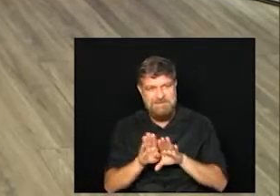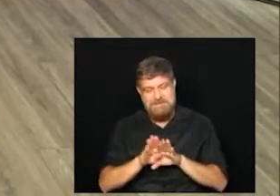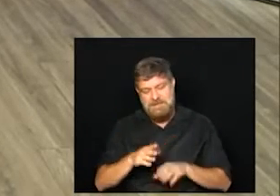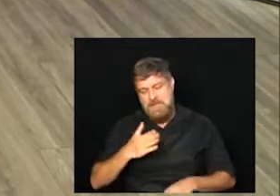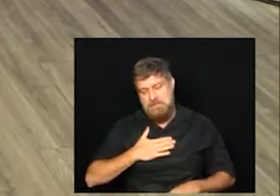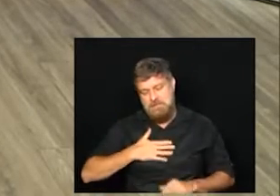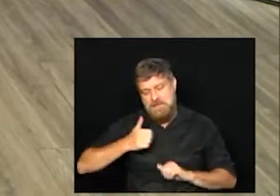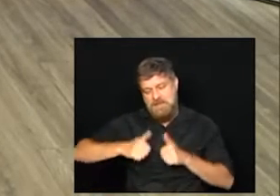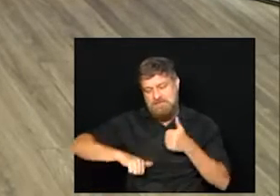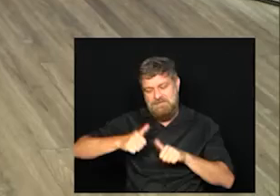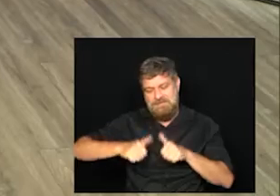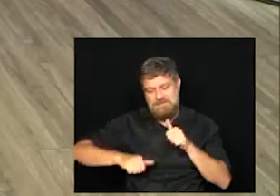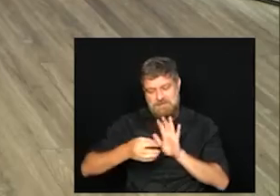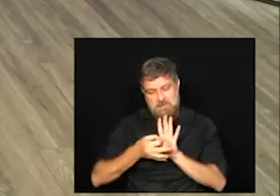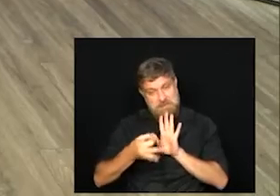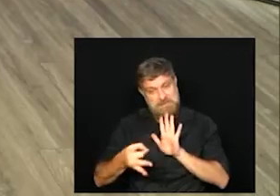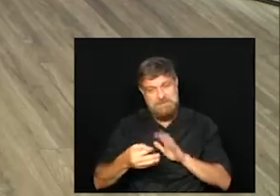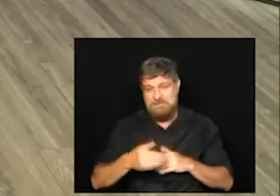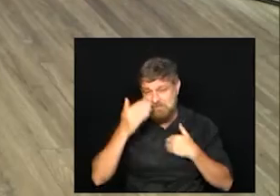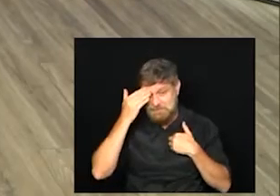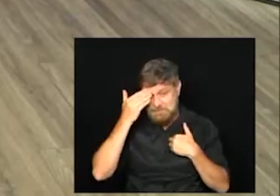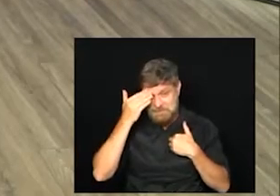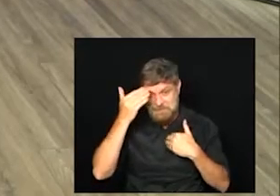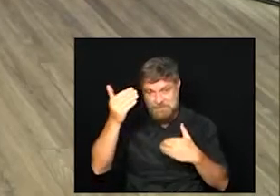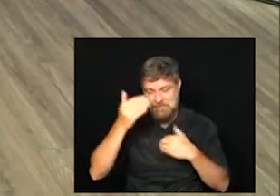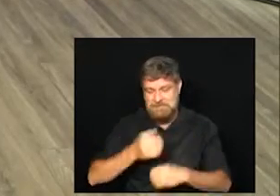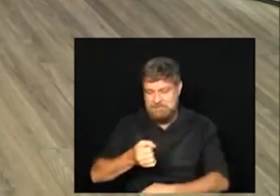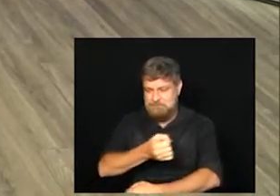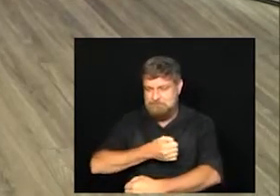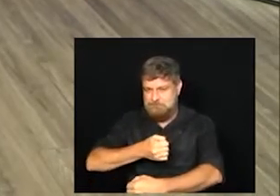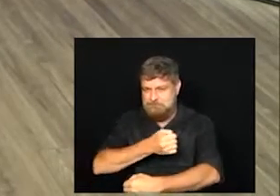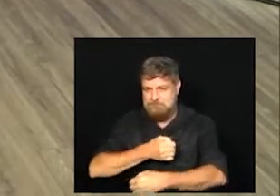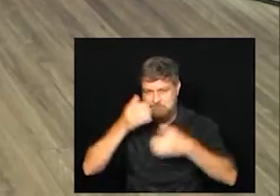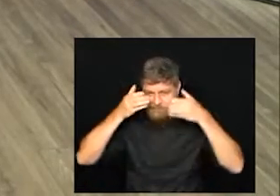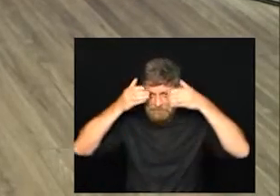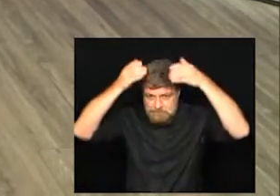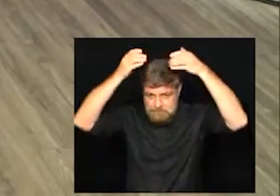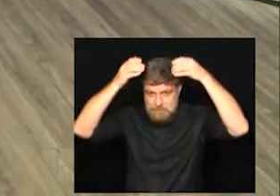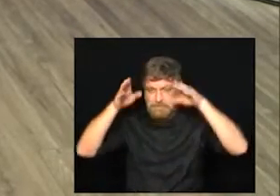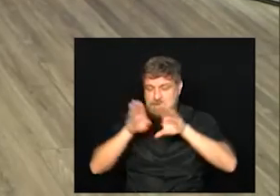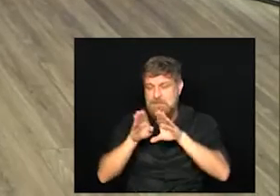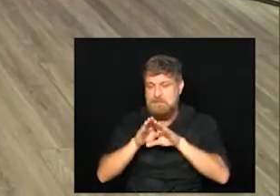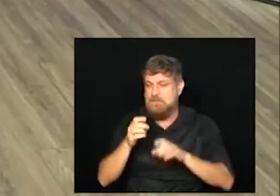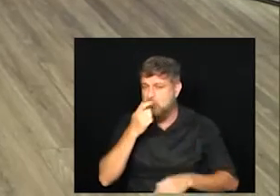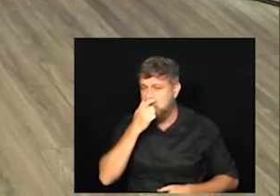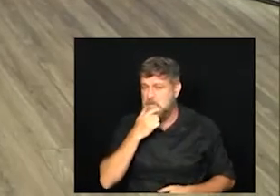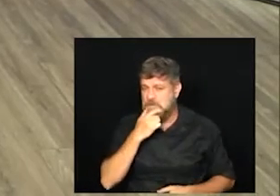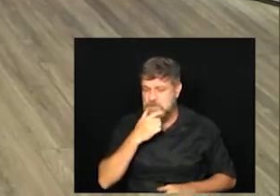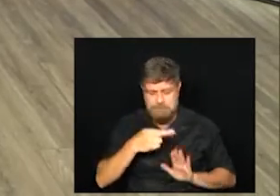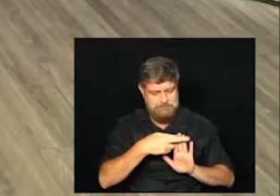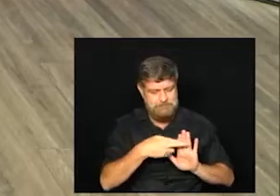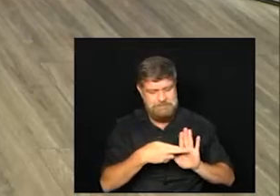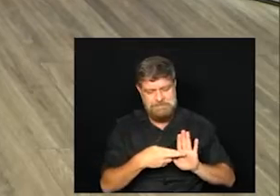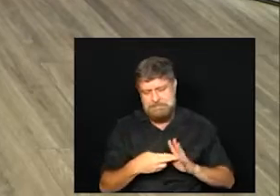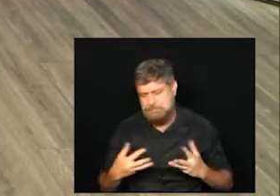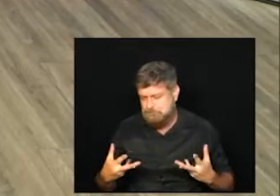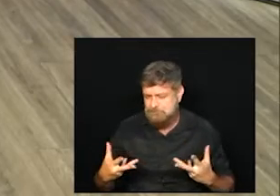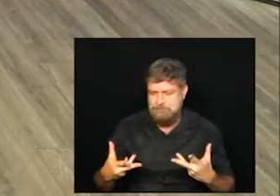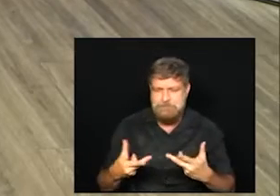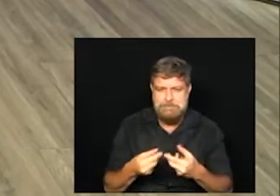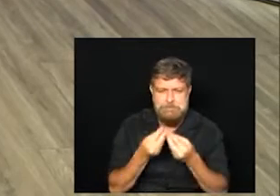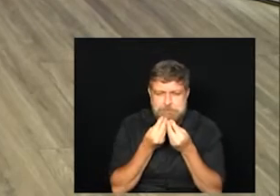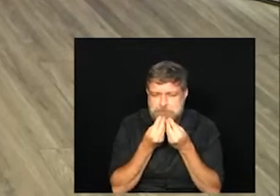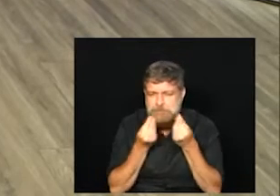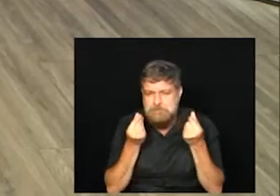meu veredito. Muito obrigado à nossa confeiteira e também ao Michel por esta receita maravilhosa, né?